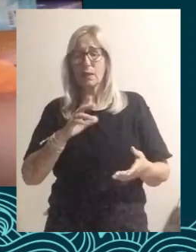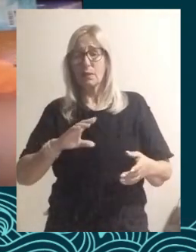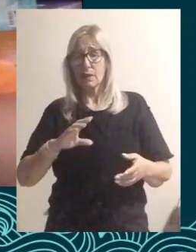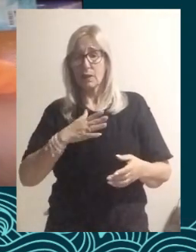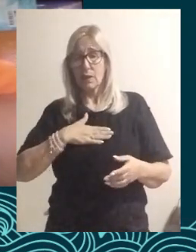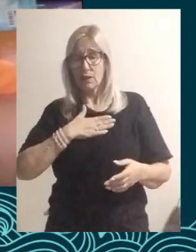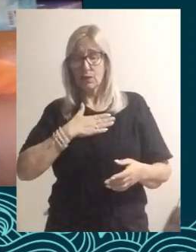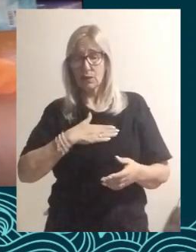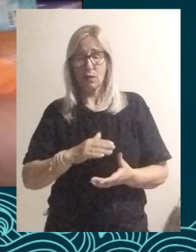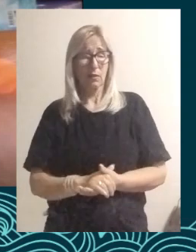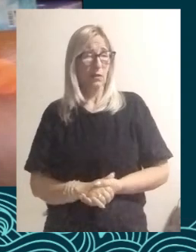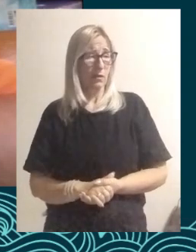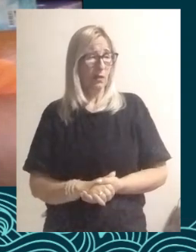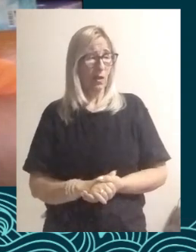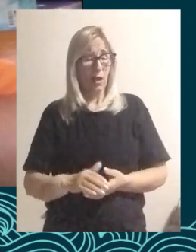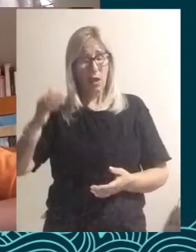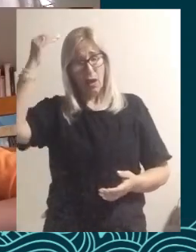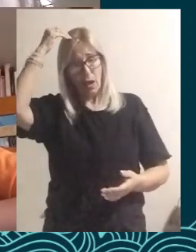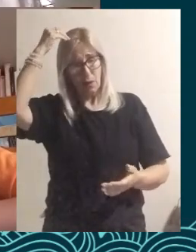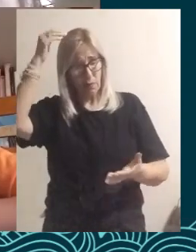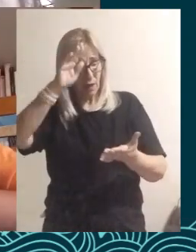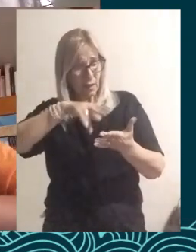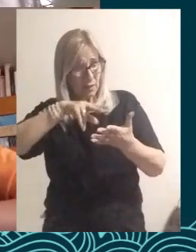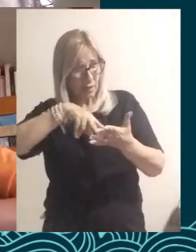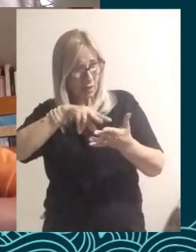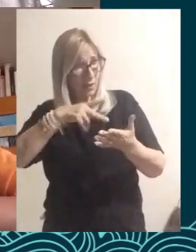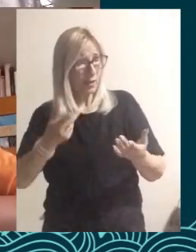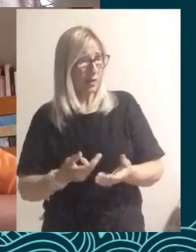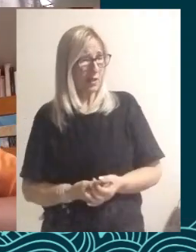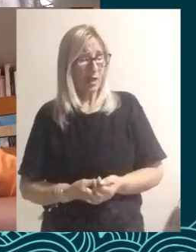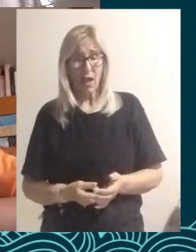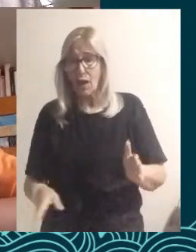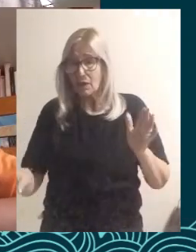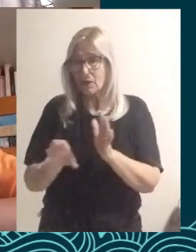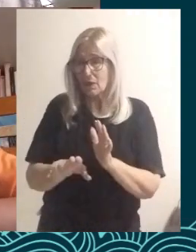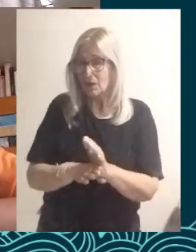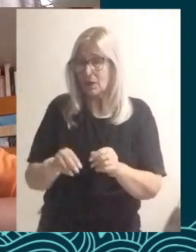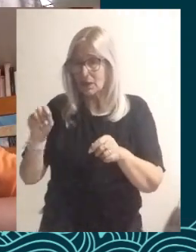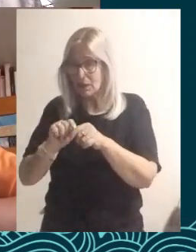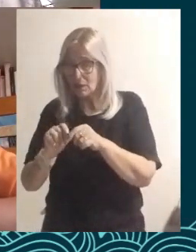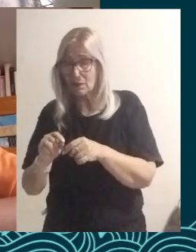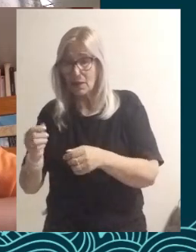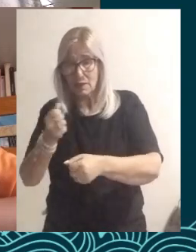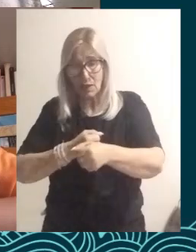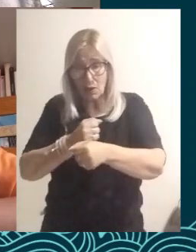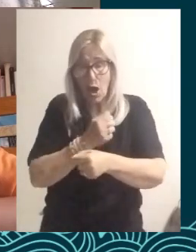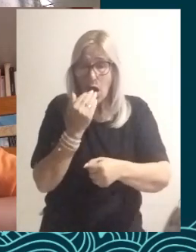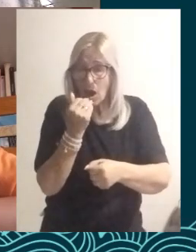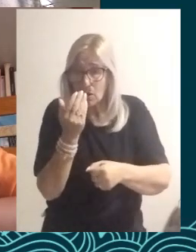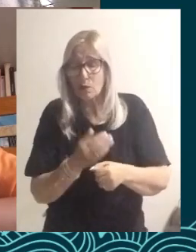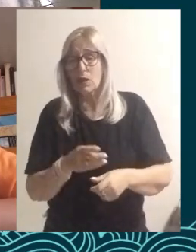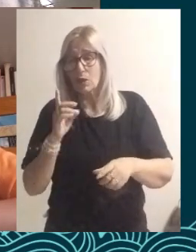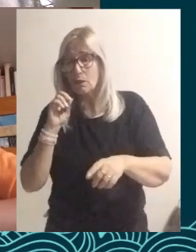não aprende a fazer o que a gente gosta. Às vezes você tá culpada de ler um livro porque alguém vai chegar porque não